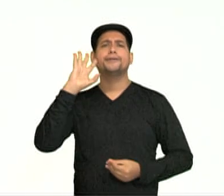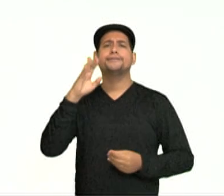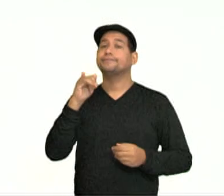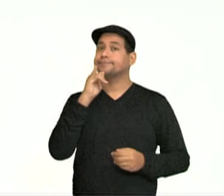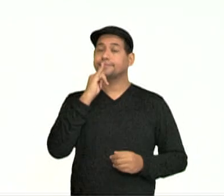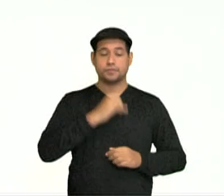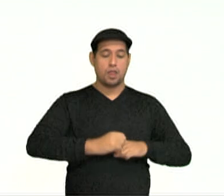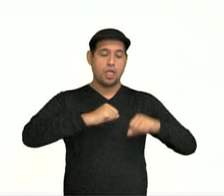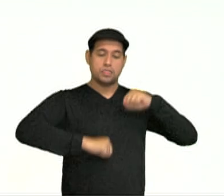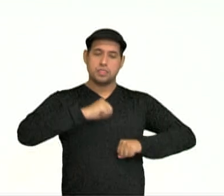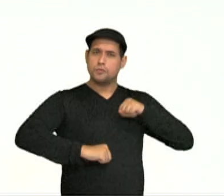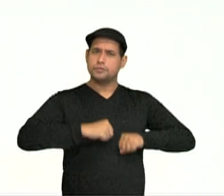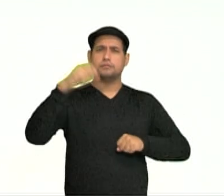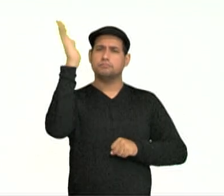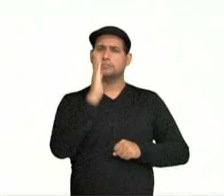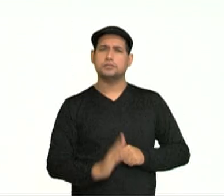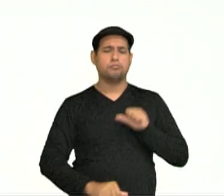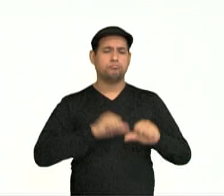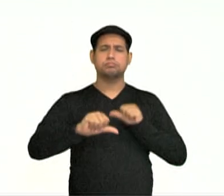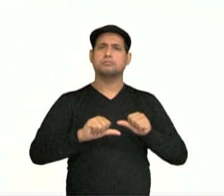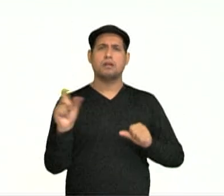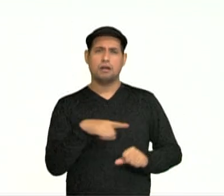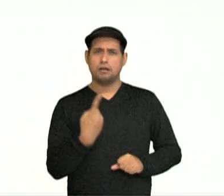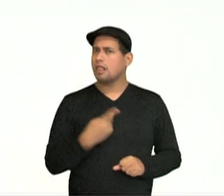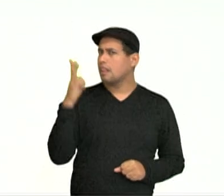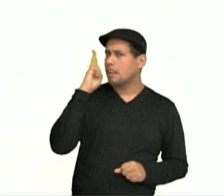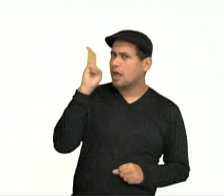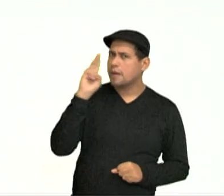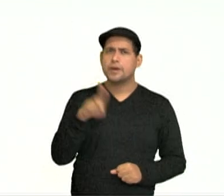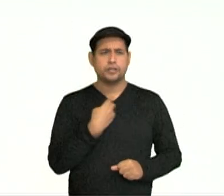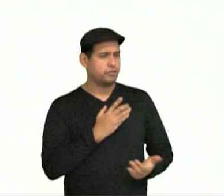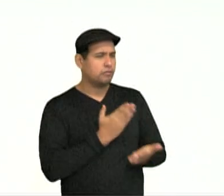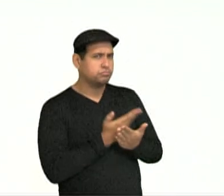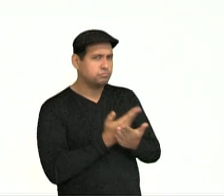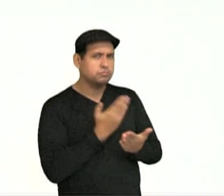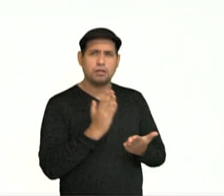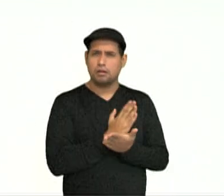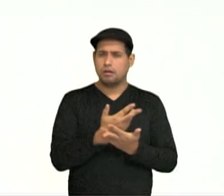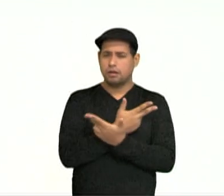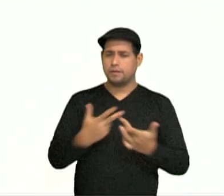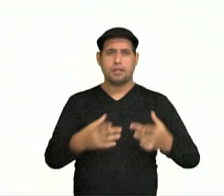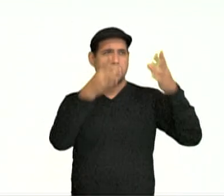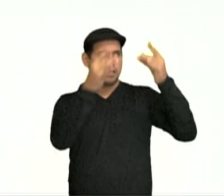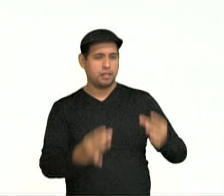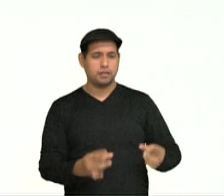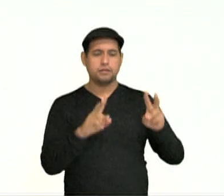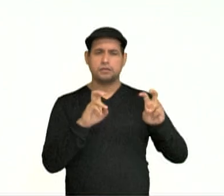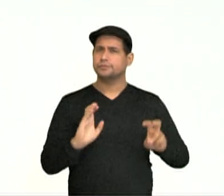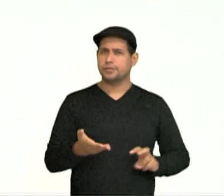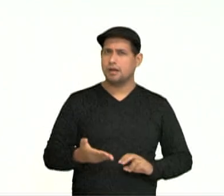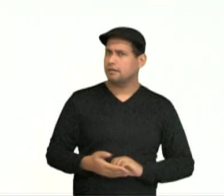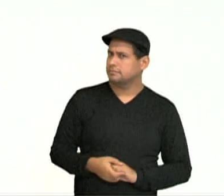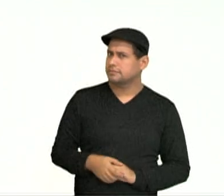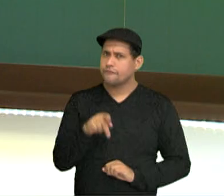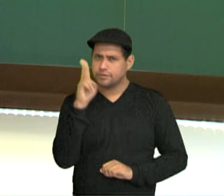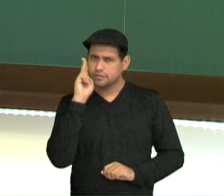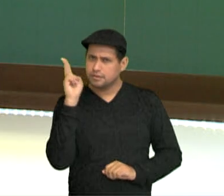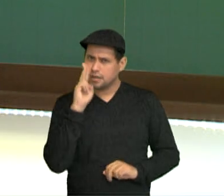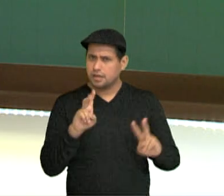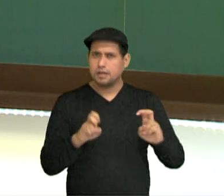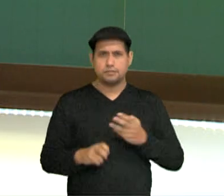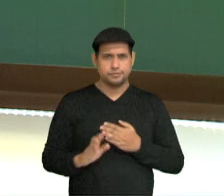de industrialização no Brasil? Será que a gente lembra? Será que a gente estudou algum fator relacionado a isso já? Vocês lembram